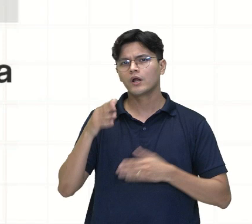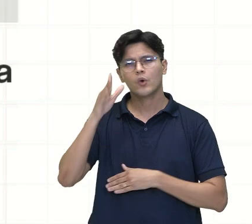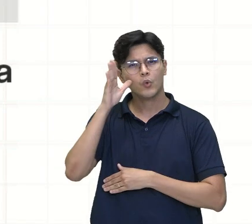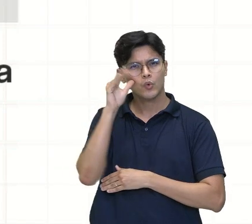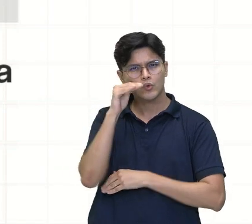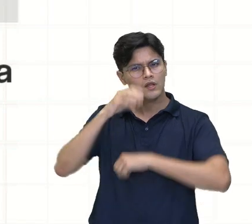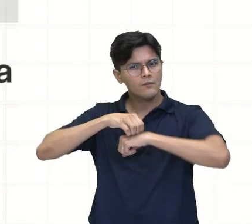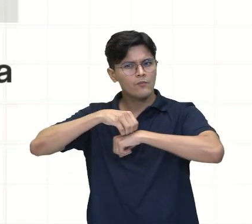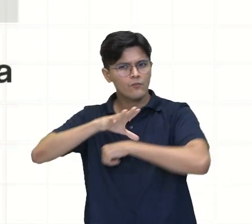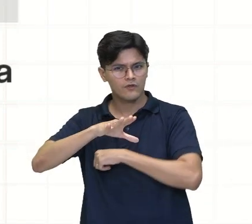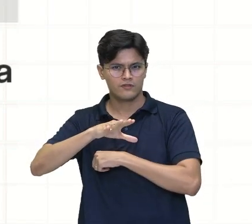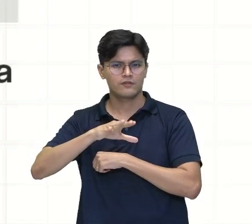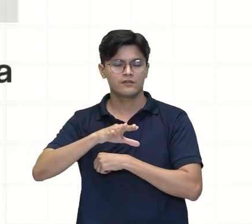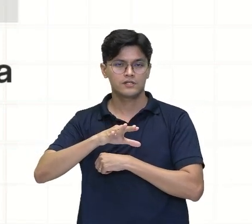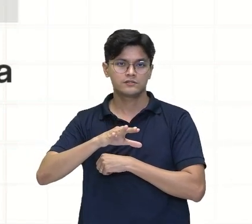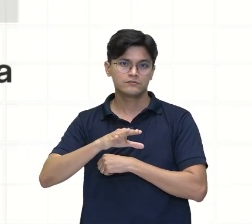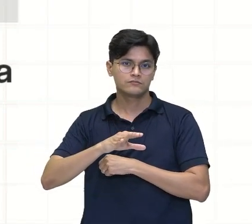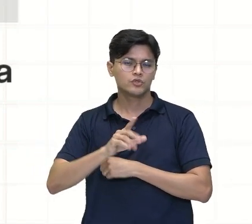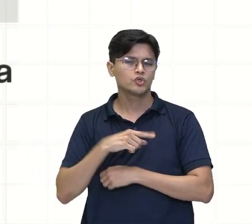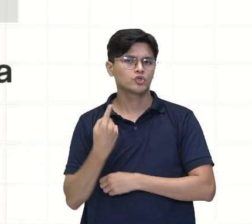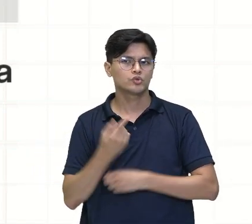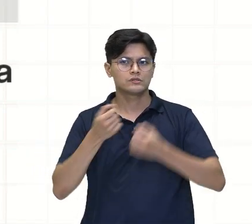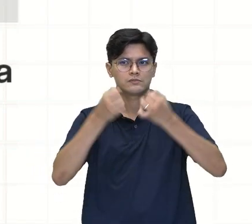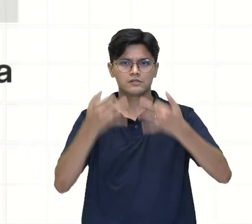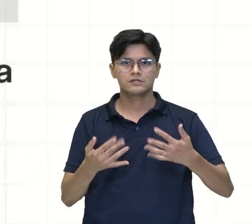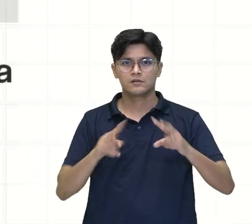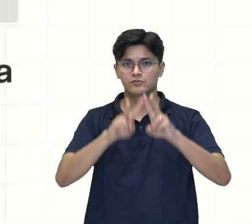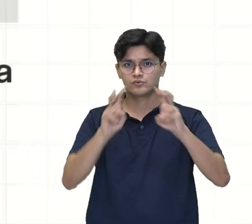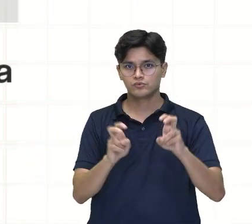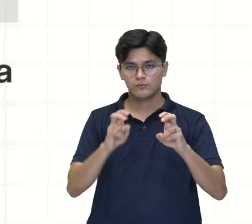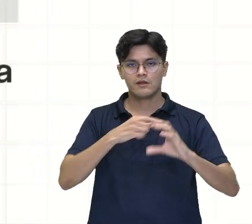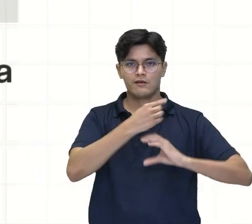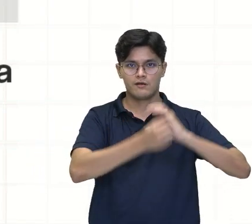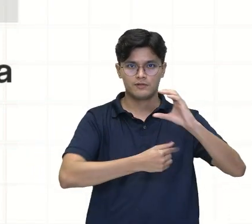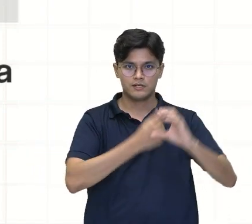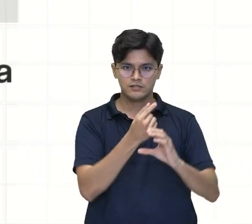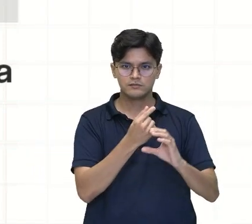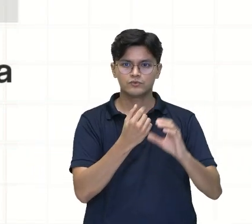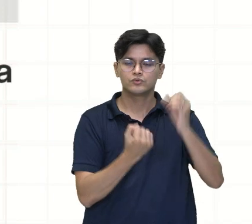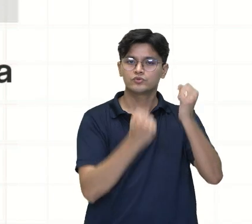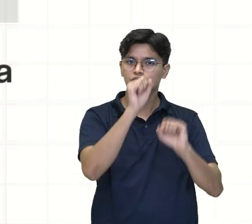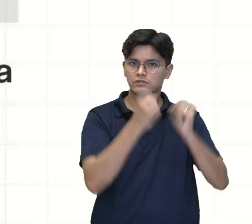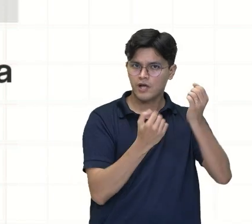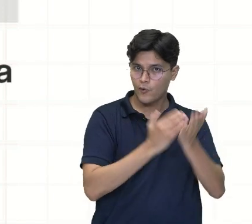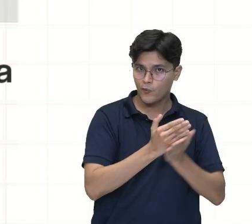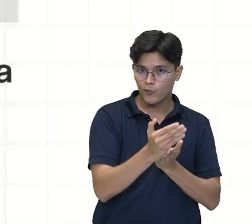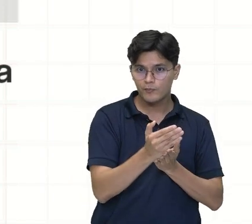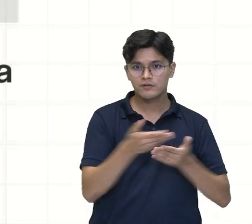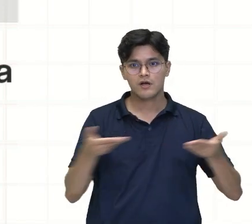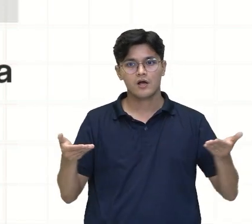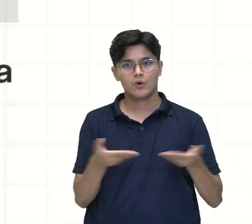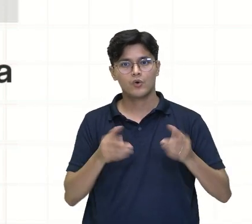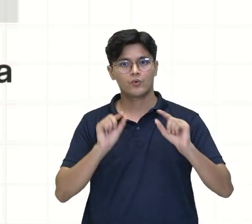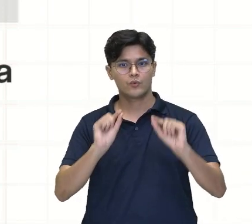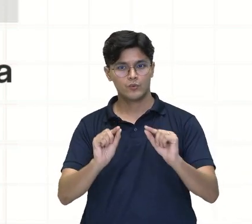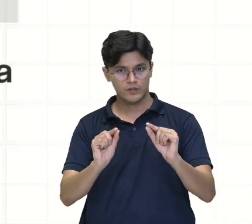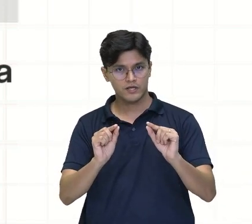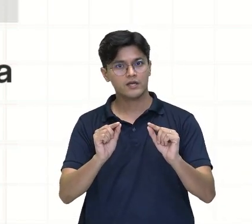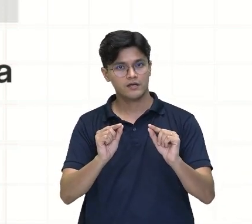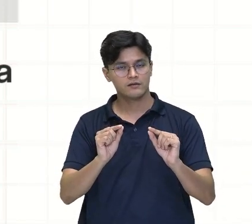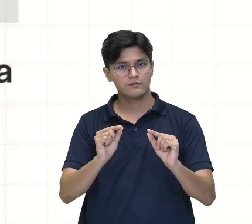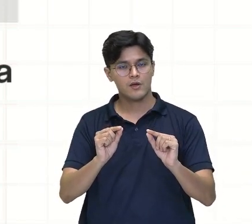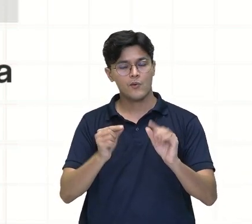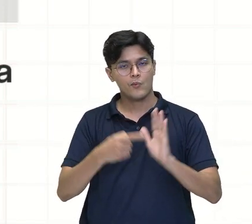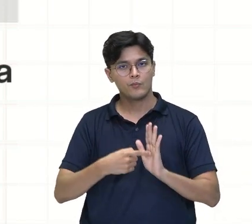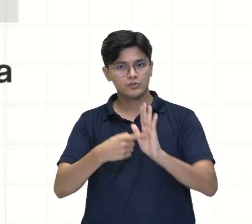de revolução industrial, né? Eu tenho aqui para vocês conhecerem um pouco da estrutura de uma